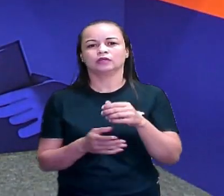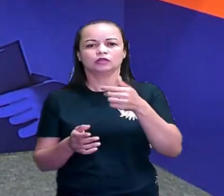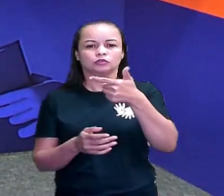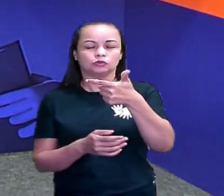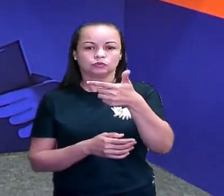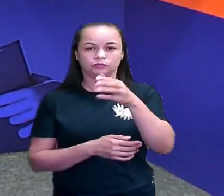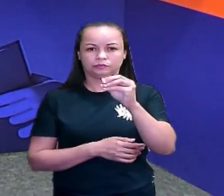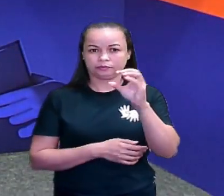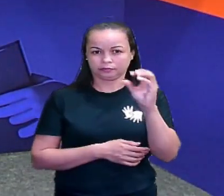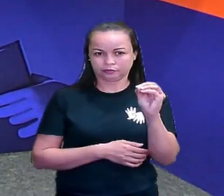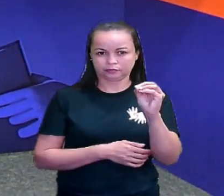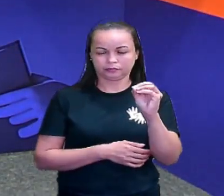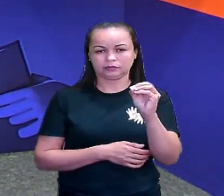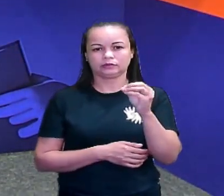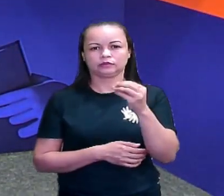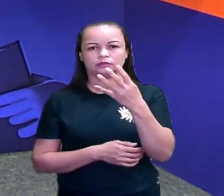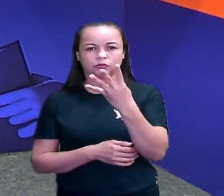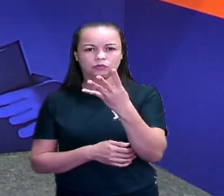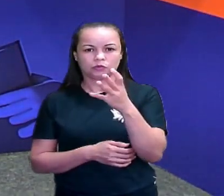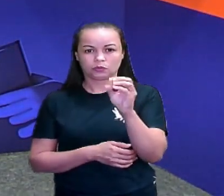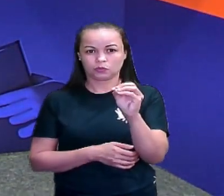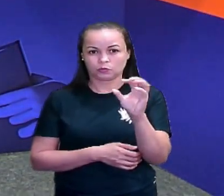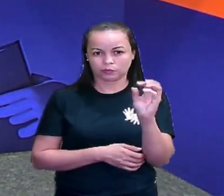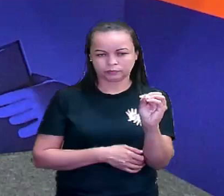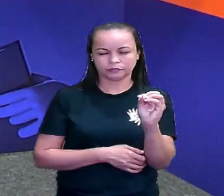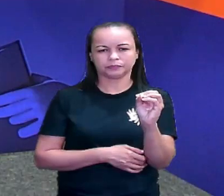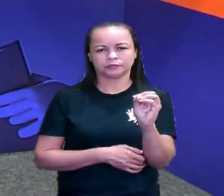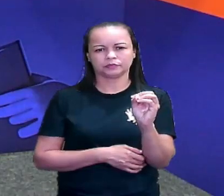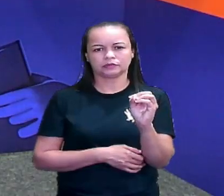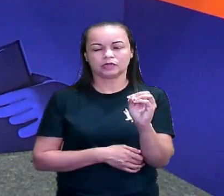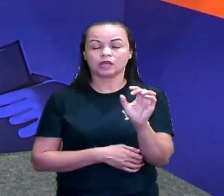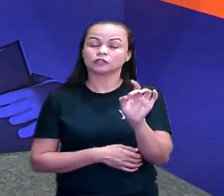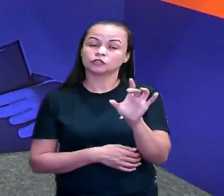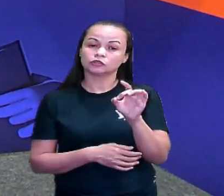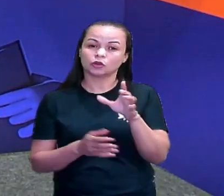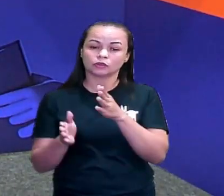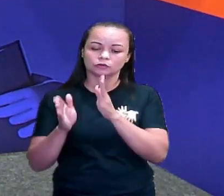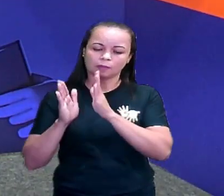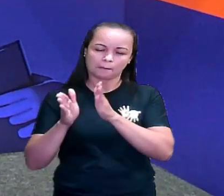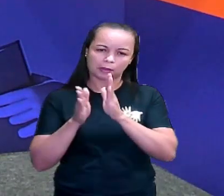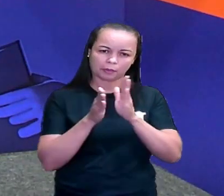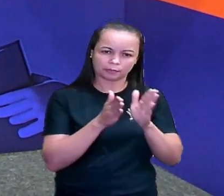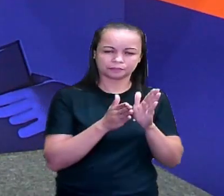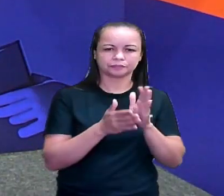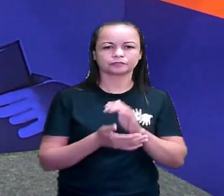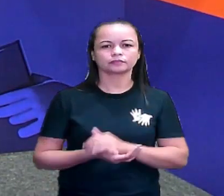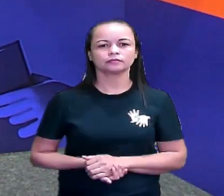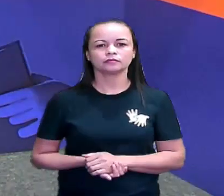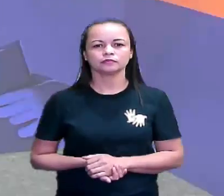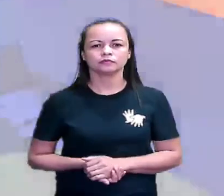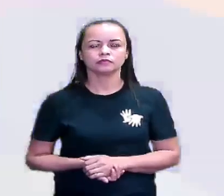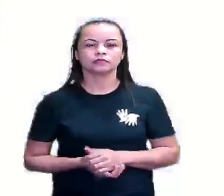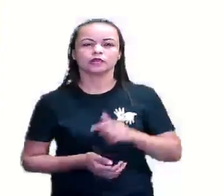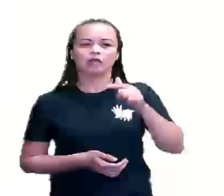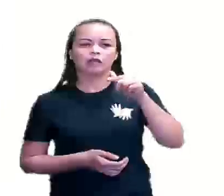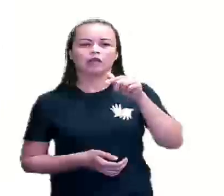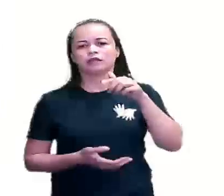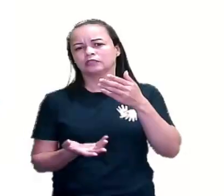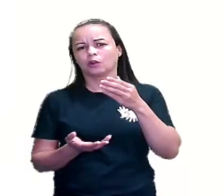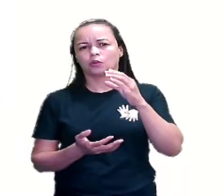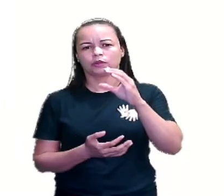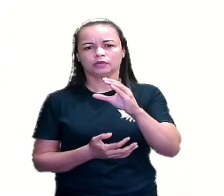200, 400. Só que nem todos seguem essa lógica, ó. 500 eu não